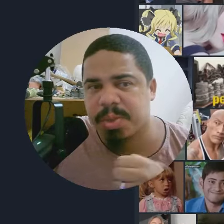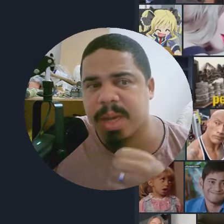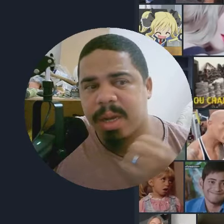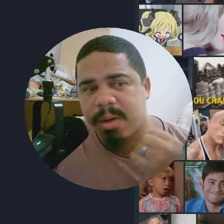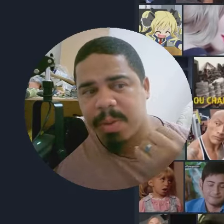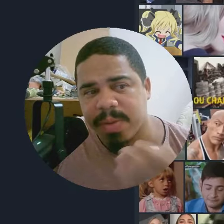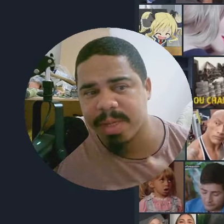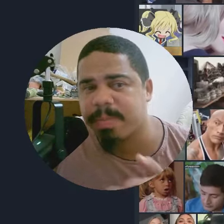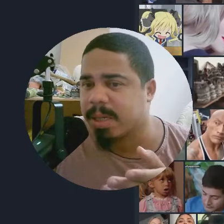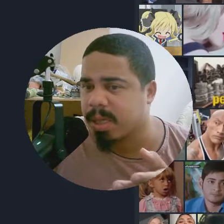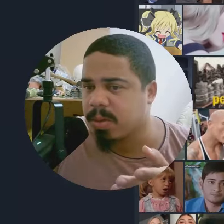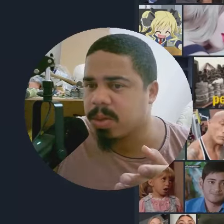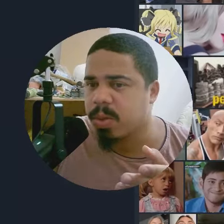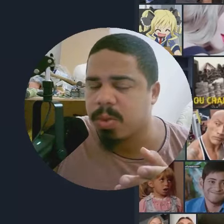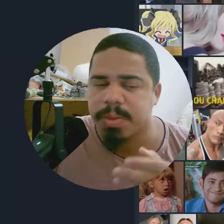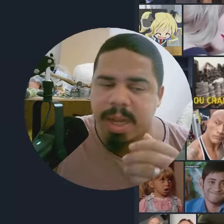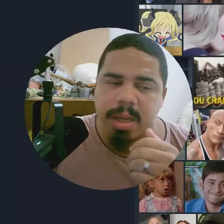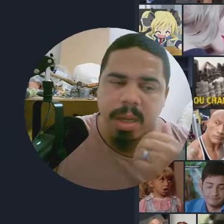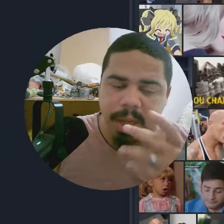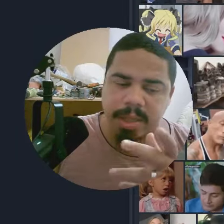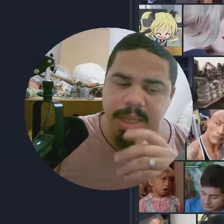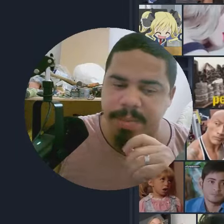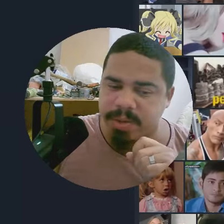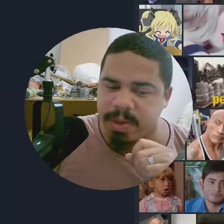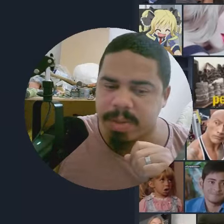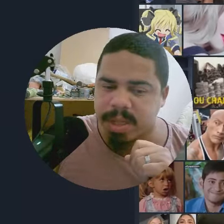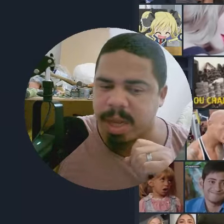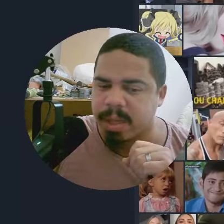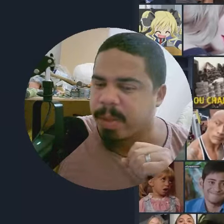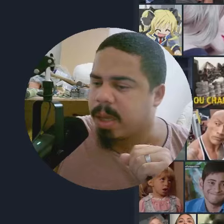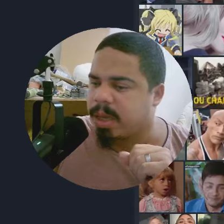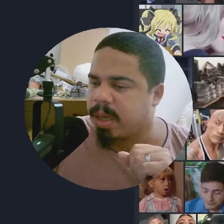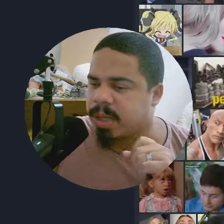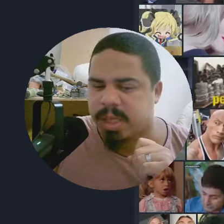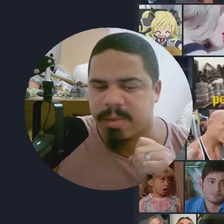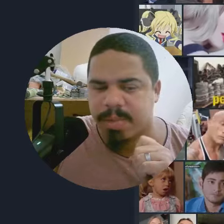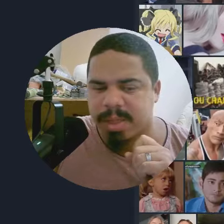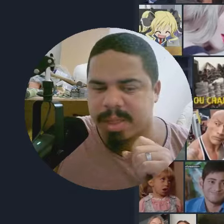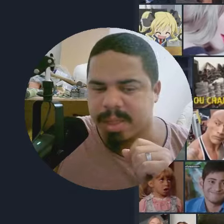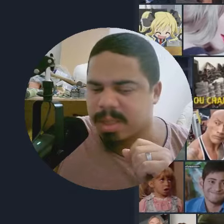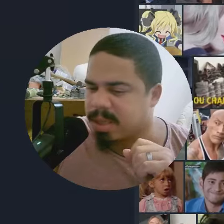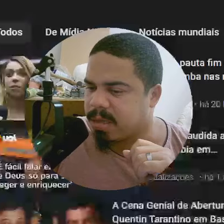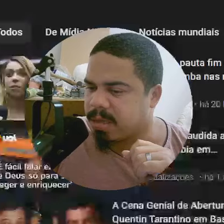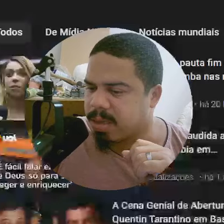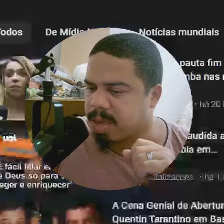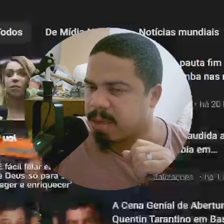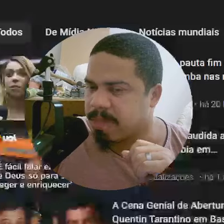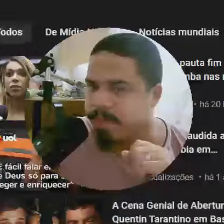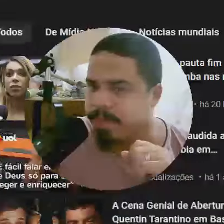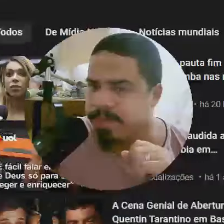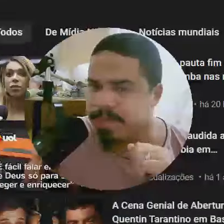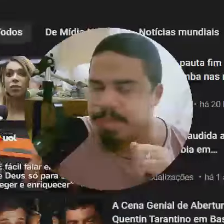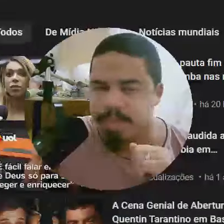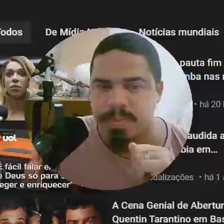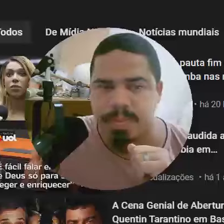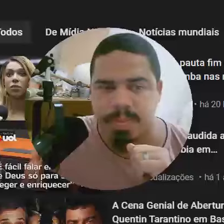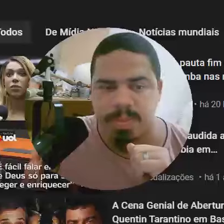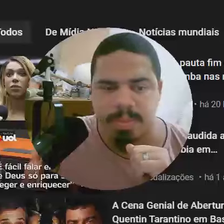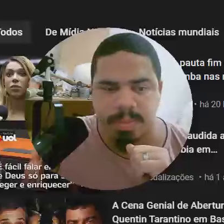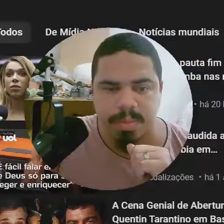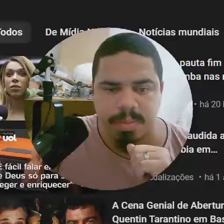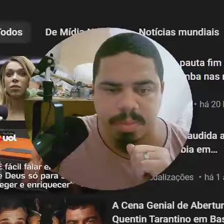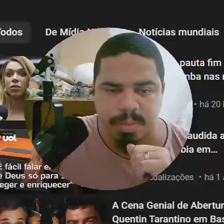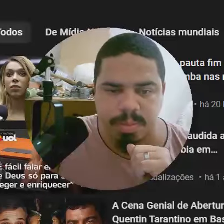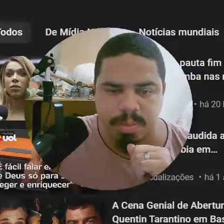você ajuda o canal e pode fazer parte aqui do nosso grupo, tá? Quem quiser também de forma direta, tá aí nossa chave Pix na descrição. Vamos lá. Mantemos então